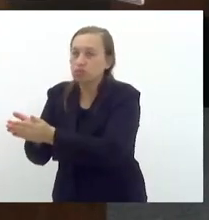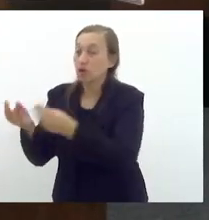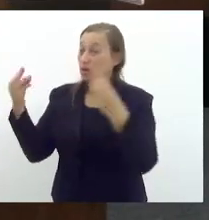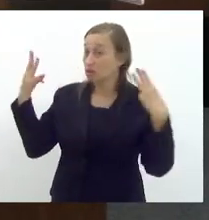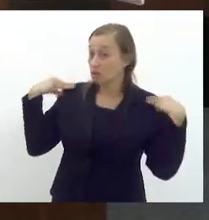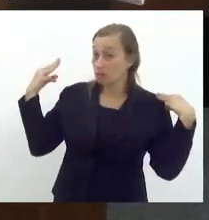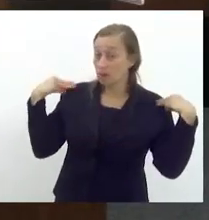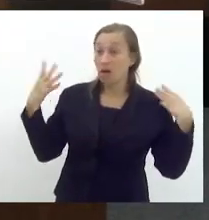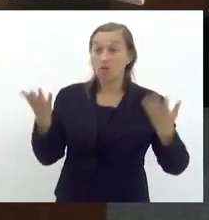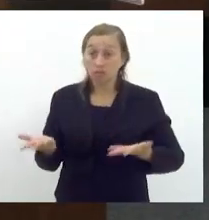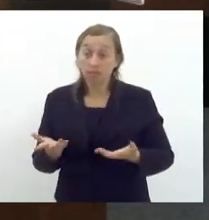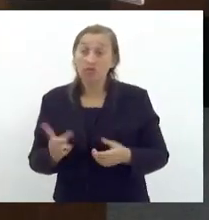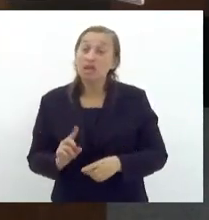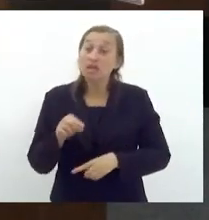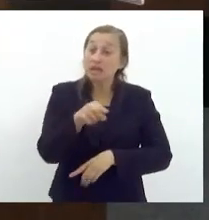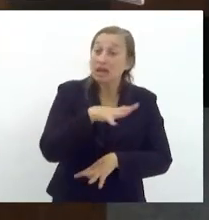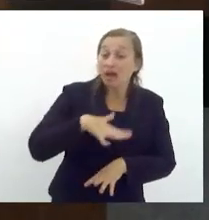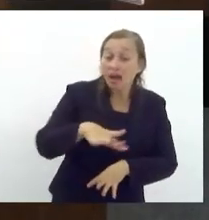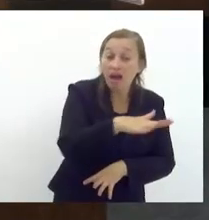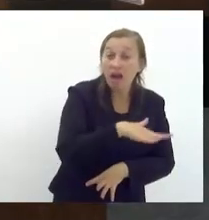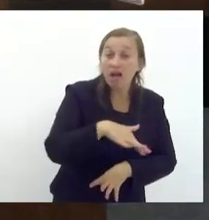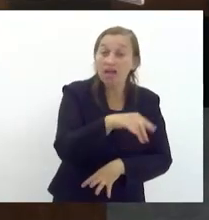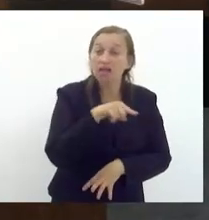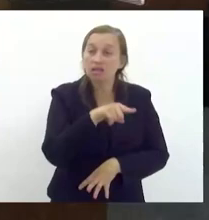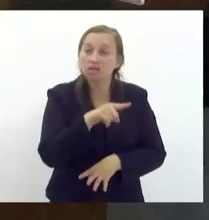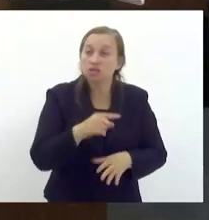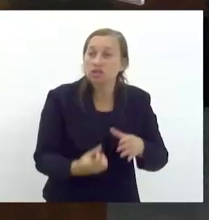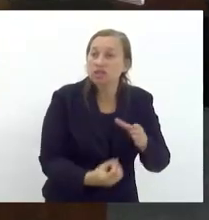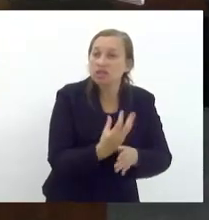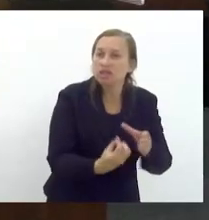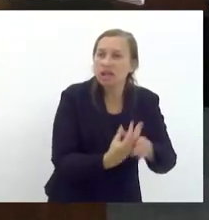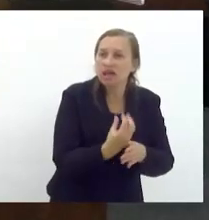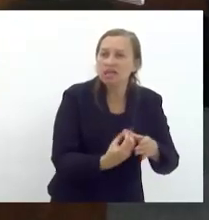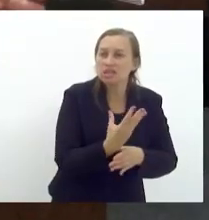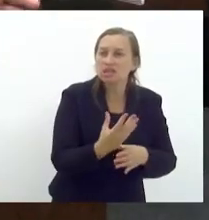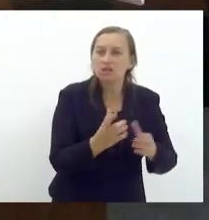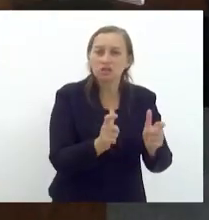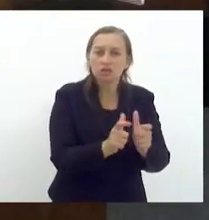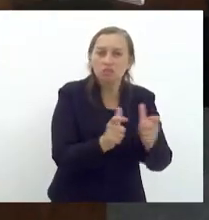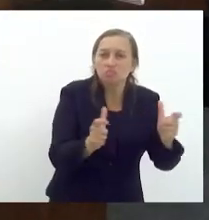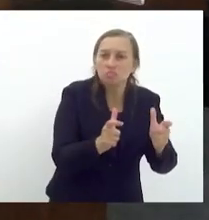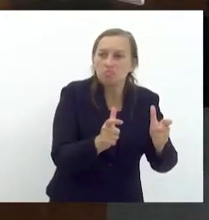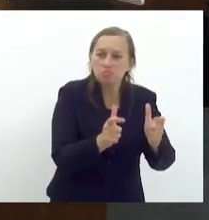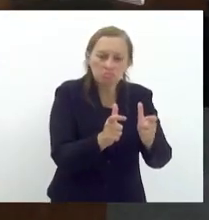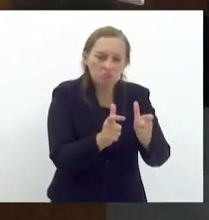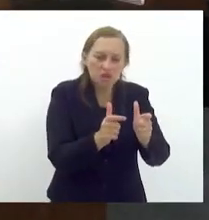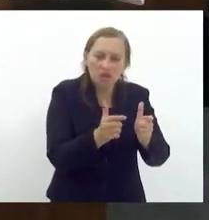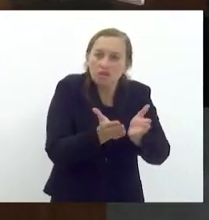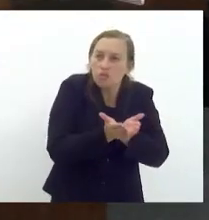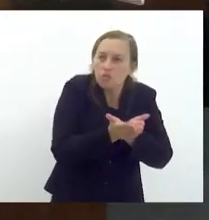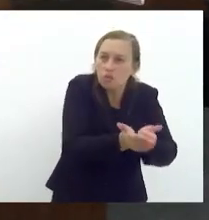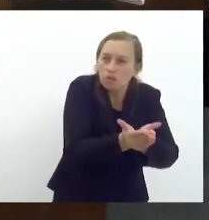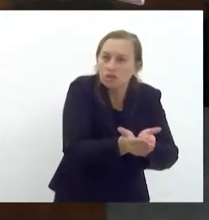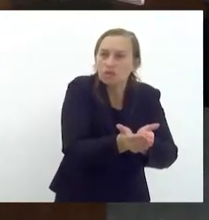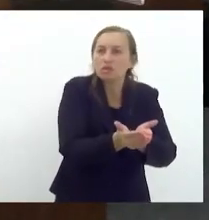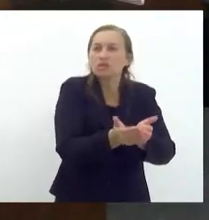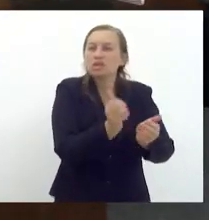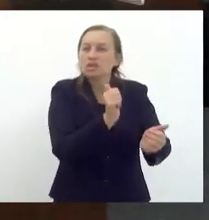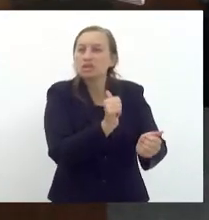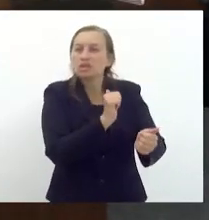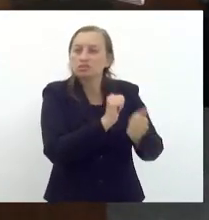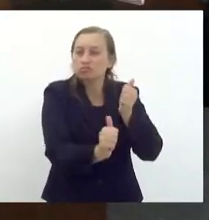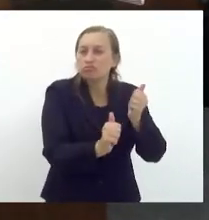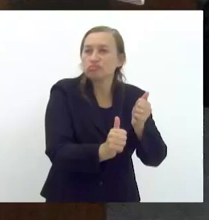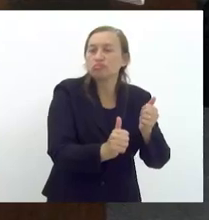operação offshore e naquela região ali ficava a construção a construção de pequenas embarcações para Recreio e atividades